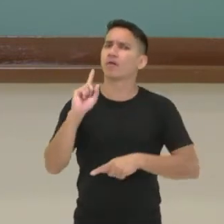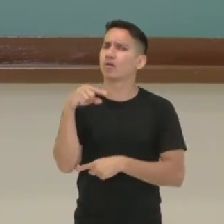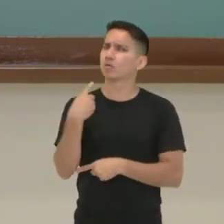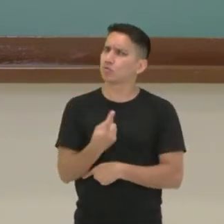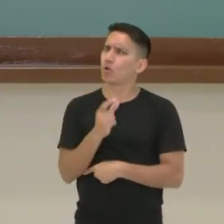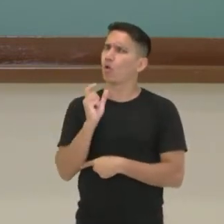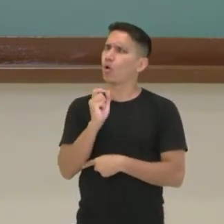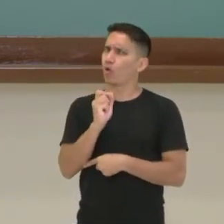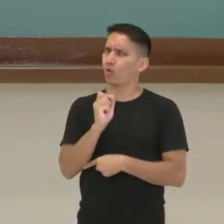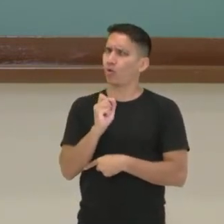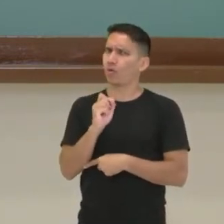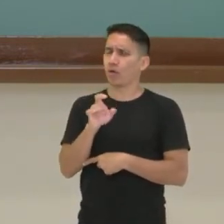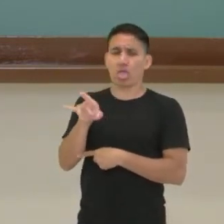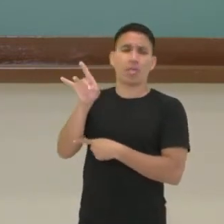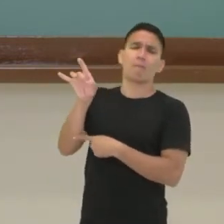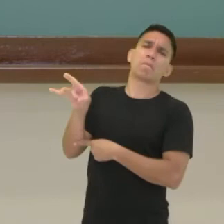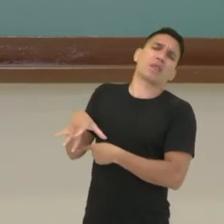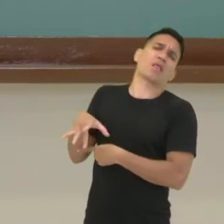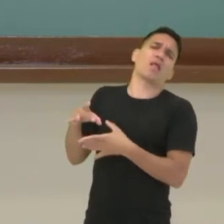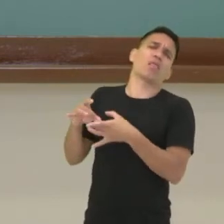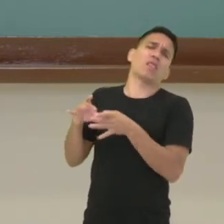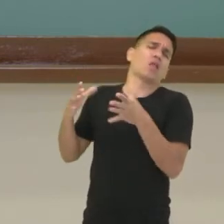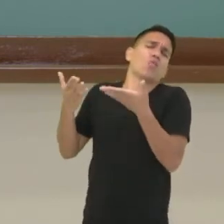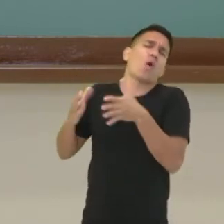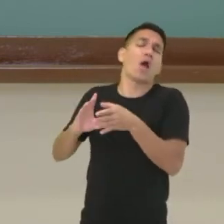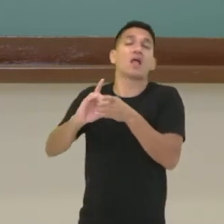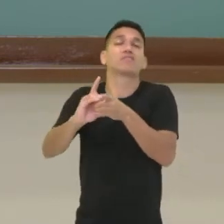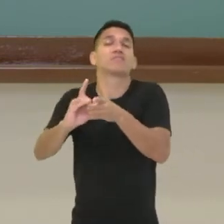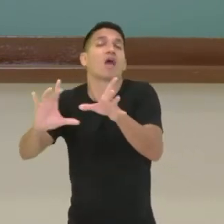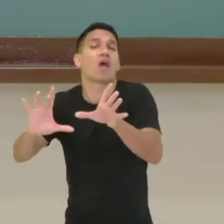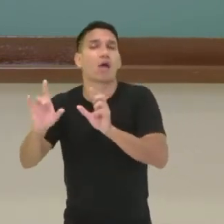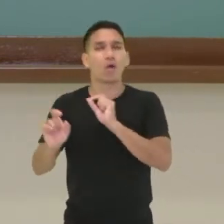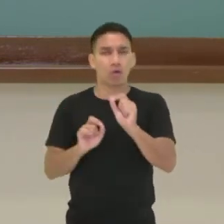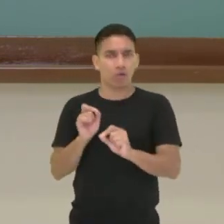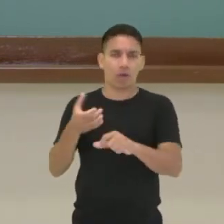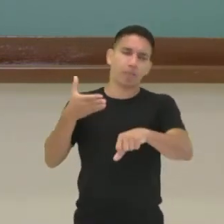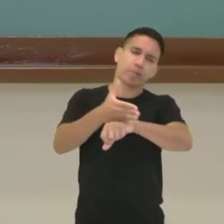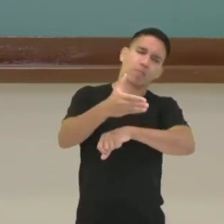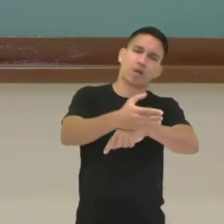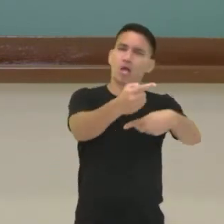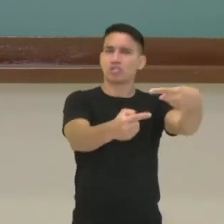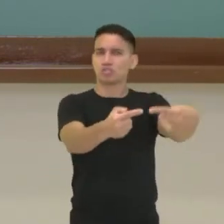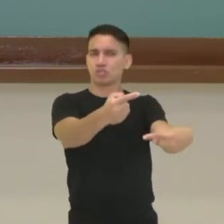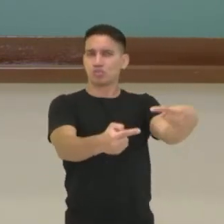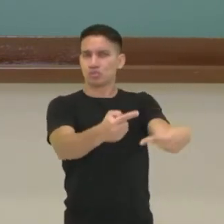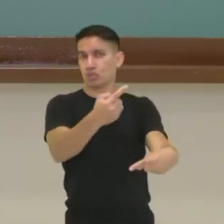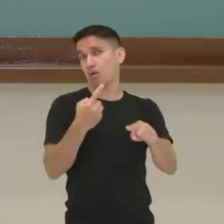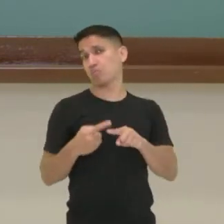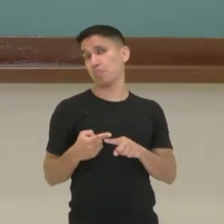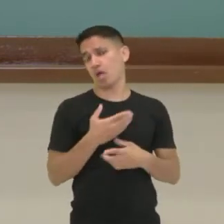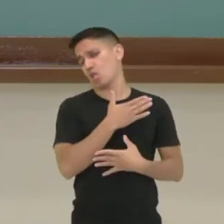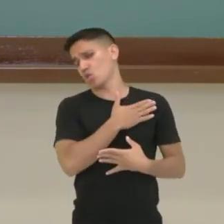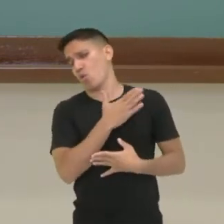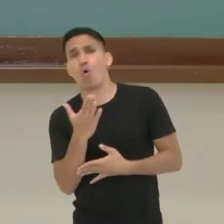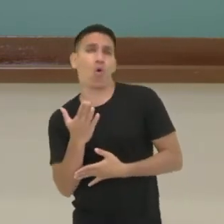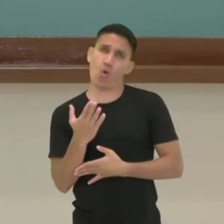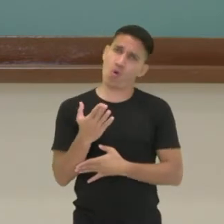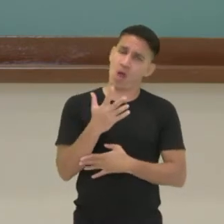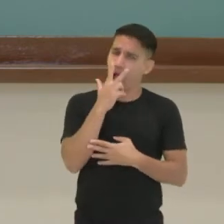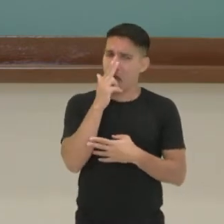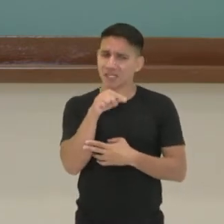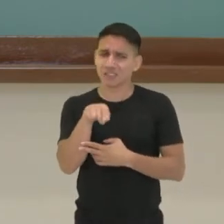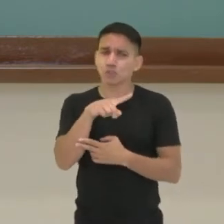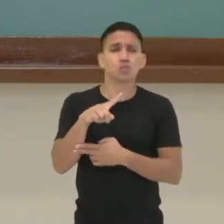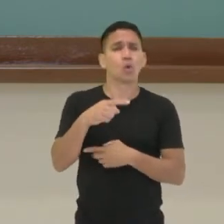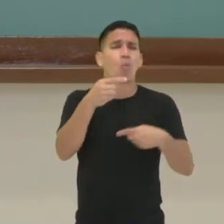essa liberdade que nós temos, né, na democracia, de participar ativamente da política por não gostar, por achar a política